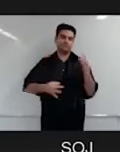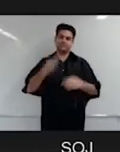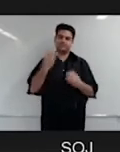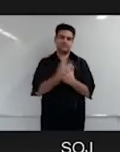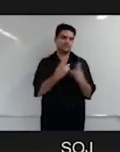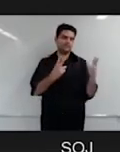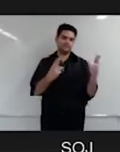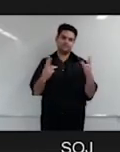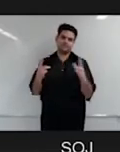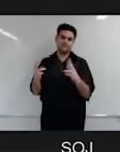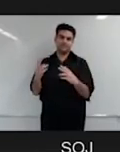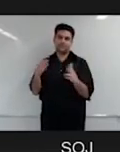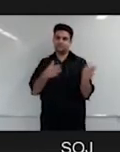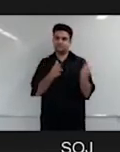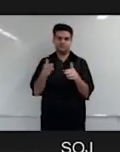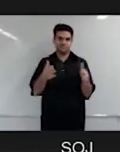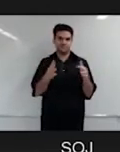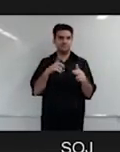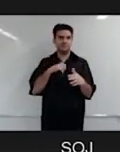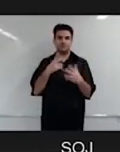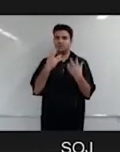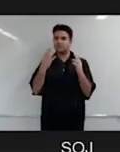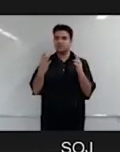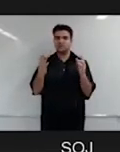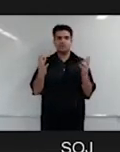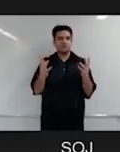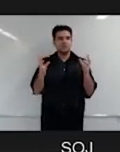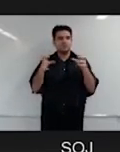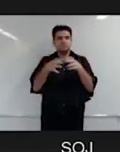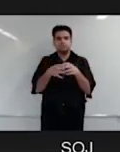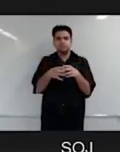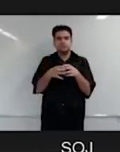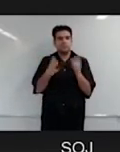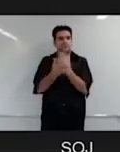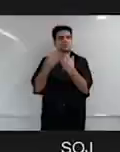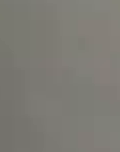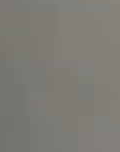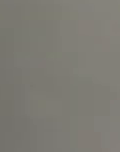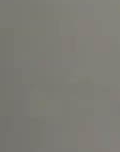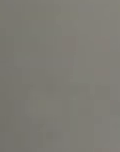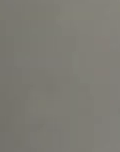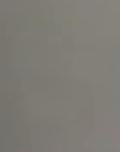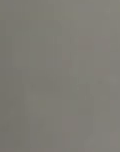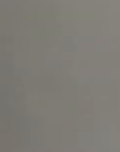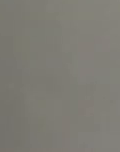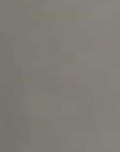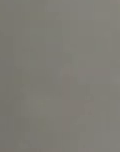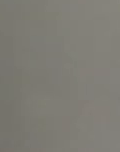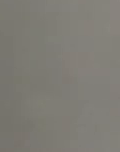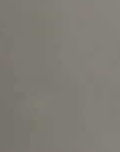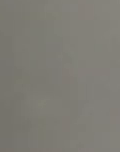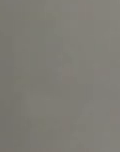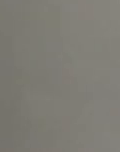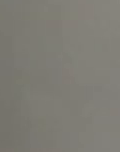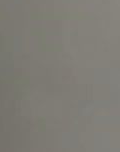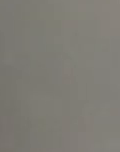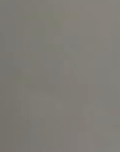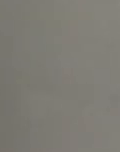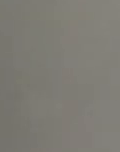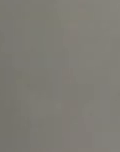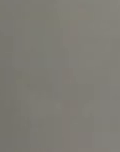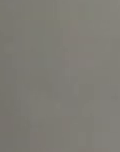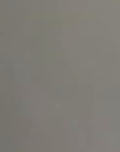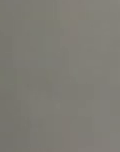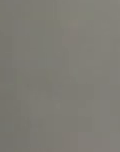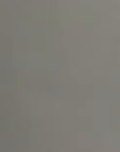menor do que o previsto em contrato, alegando o atraso de 2 meses na entrega do habite-se. Após quitar o saldo devedor, o casal